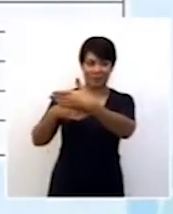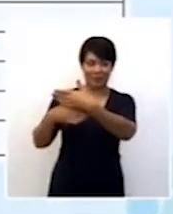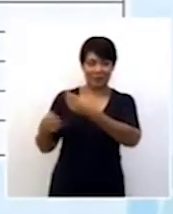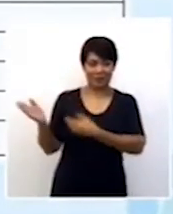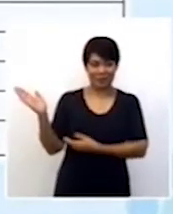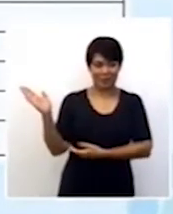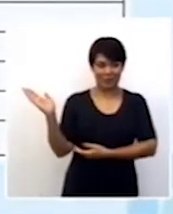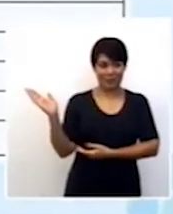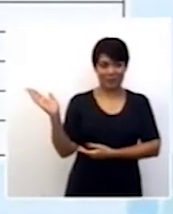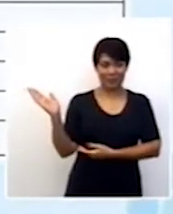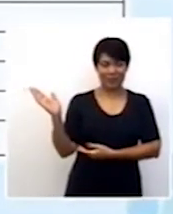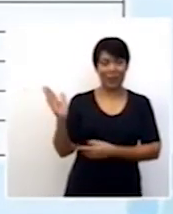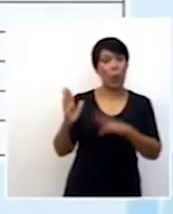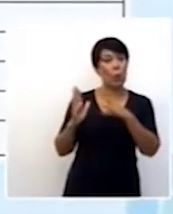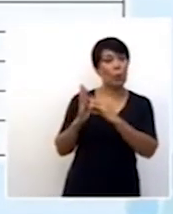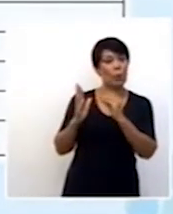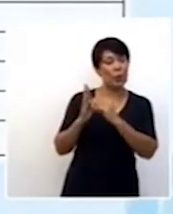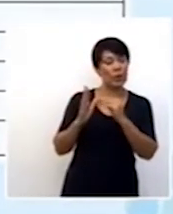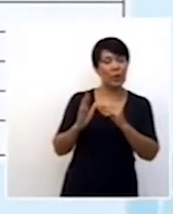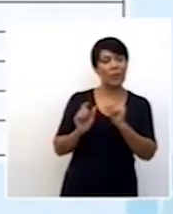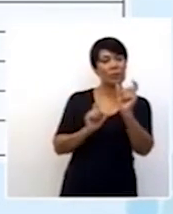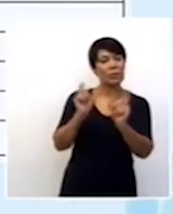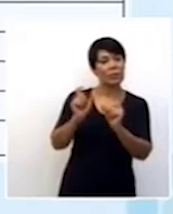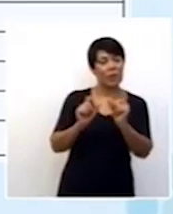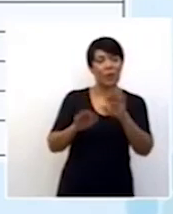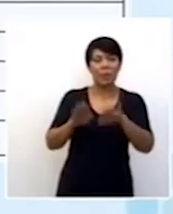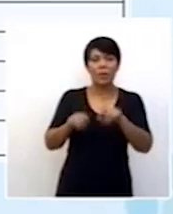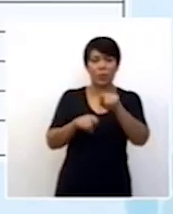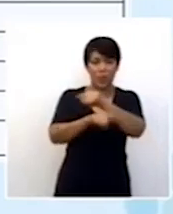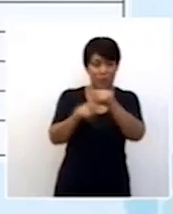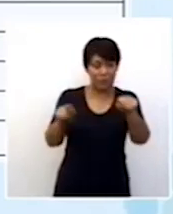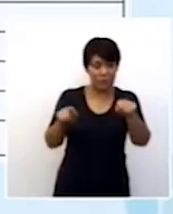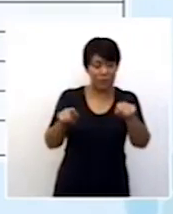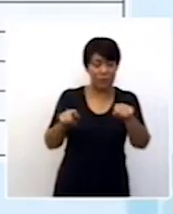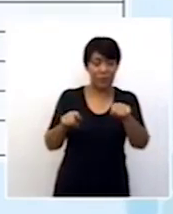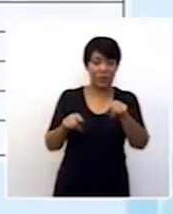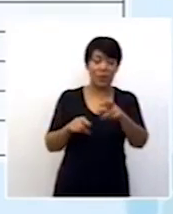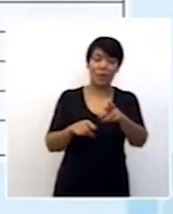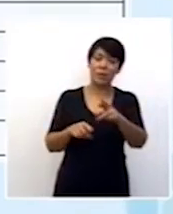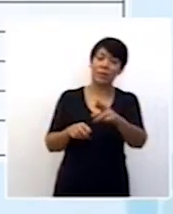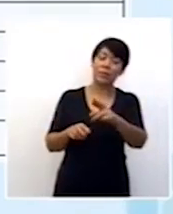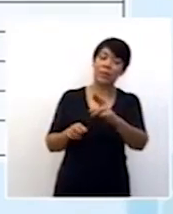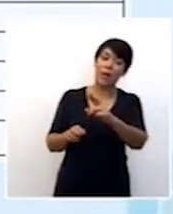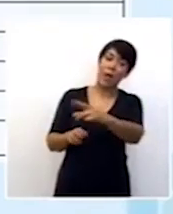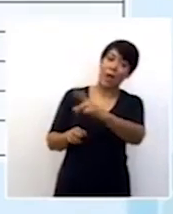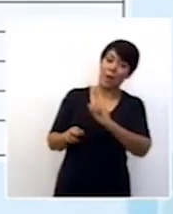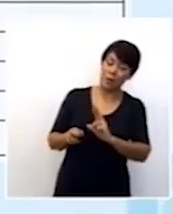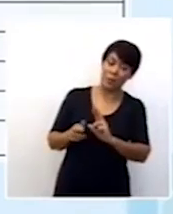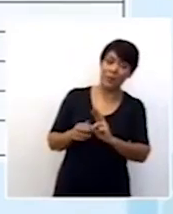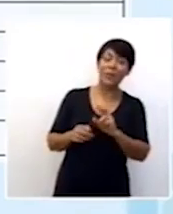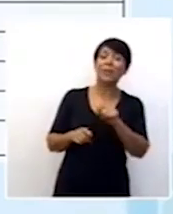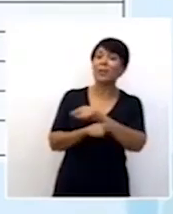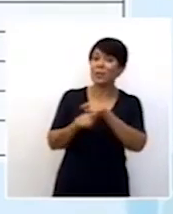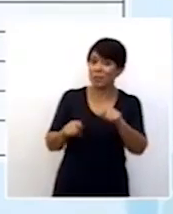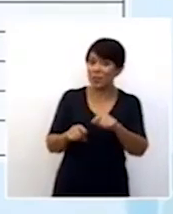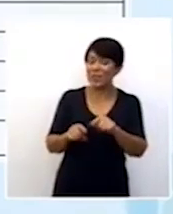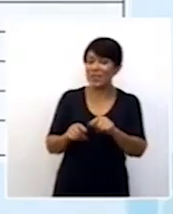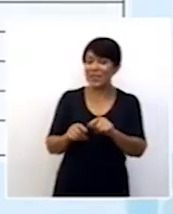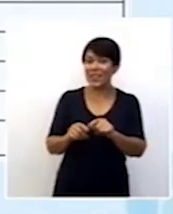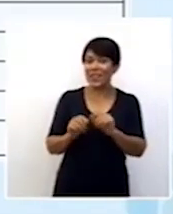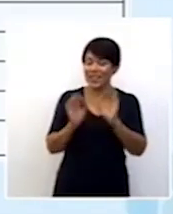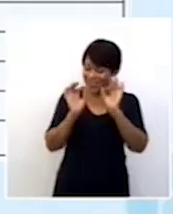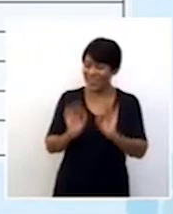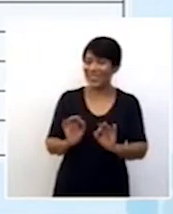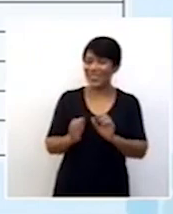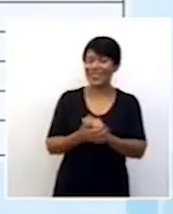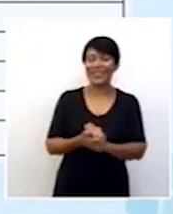modelo de algumas expressões e palavras que talvez vocês responderiam e vocês mataram Exato, no todas. ponto, no ponto.